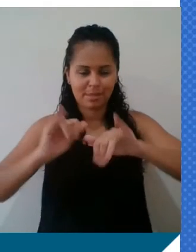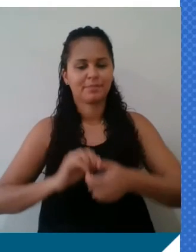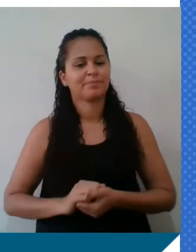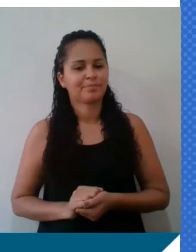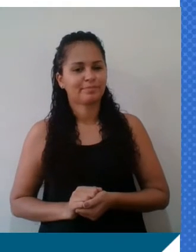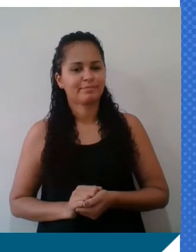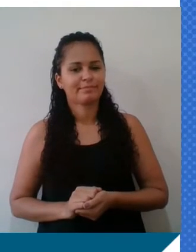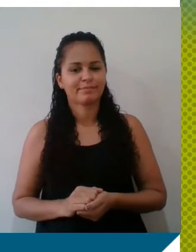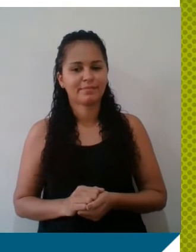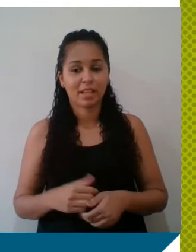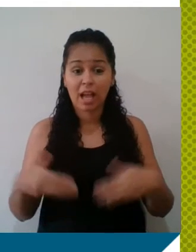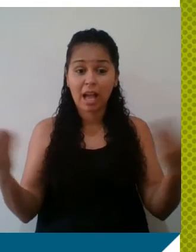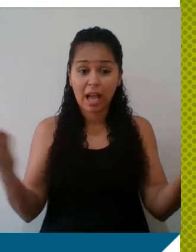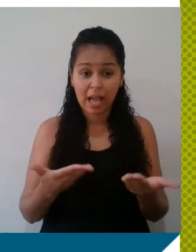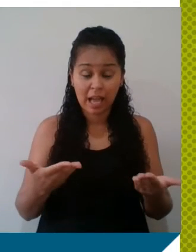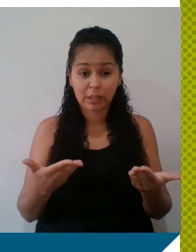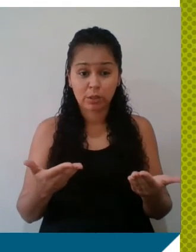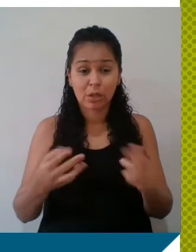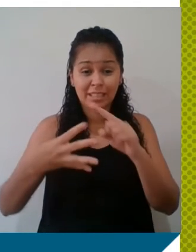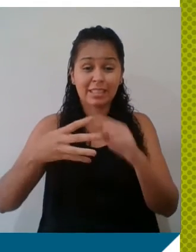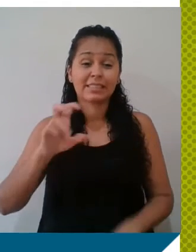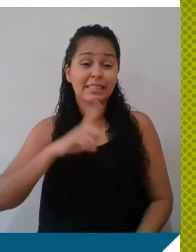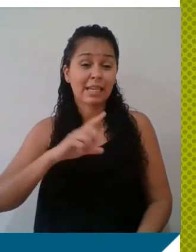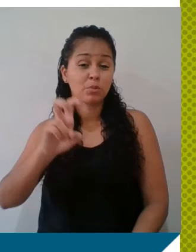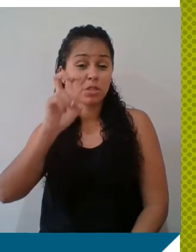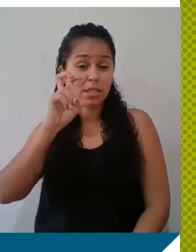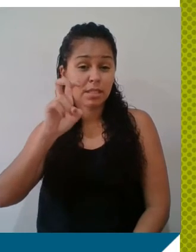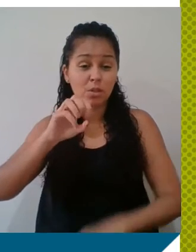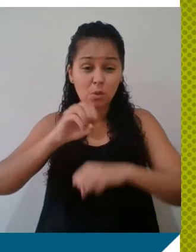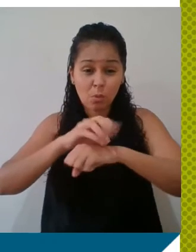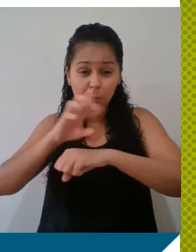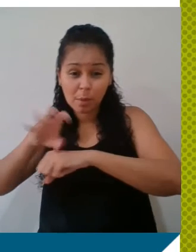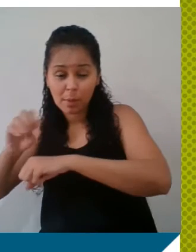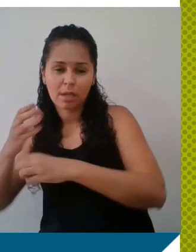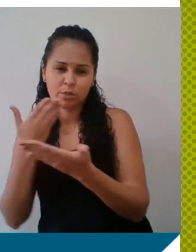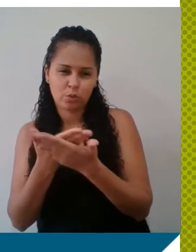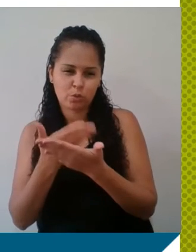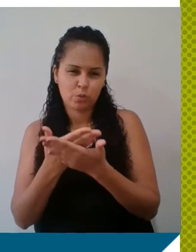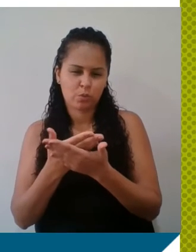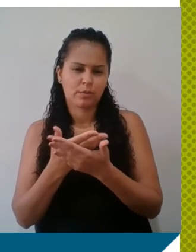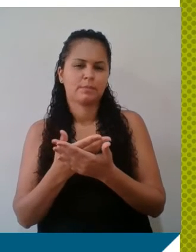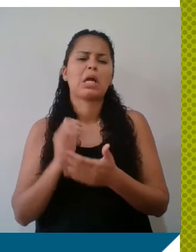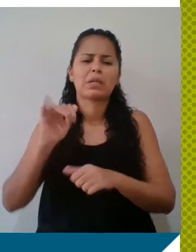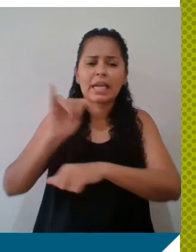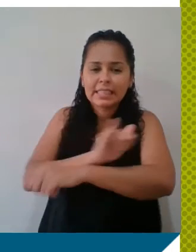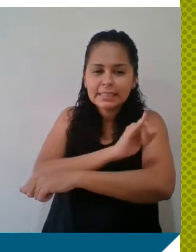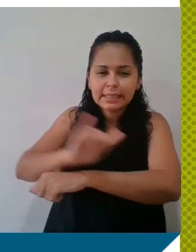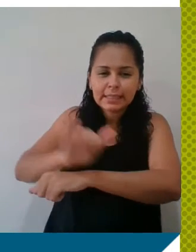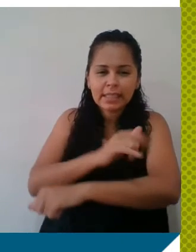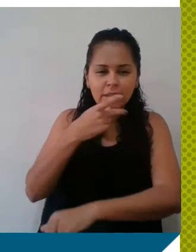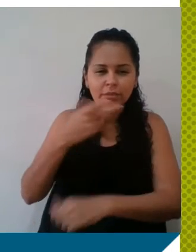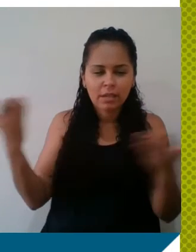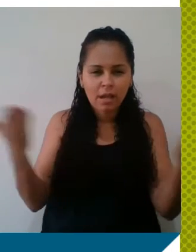Perfeito. Agora, a gente vai passar para as 5 dicas de estudo. Vou mostrar algumas dicas que são essas estratégias que eu